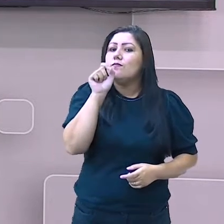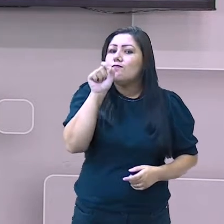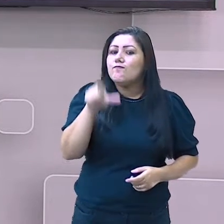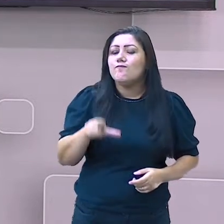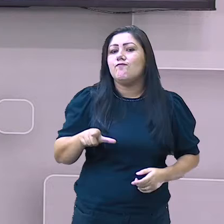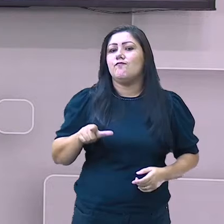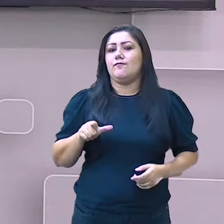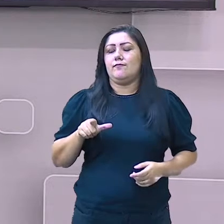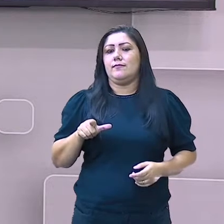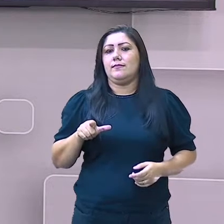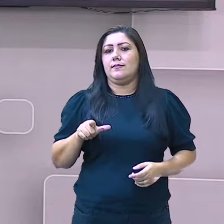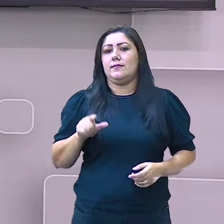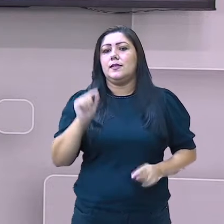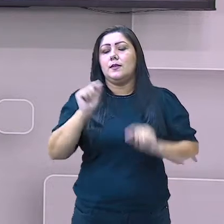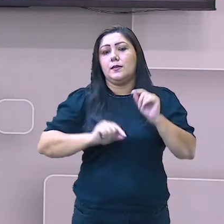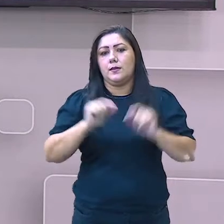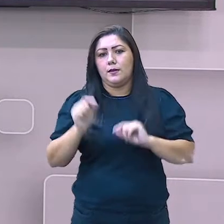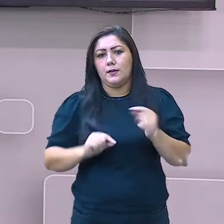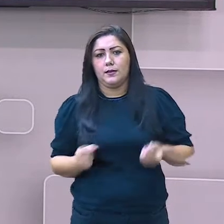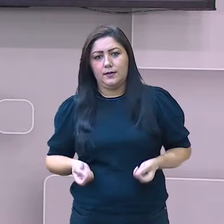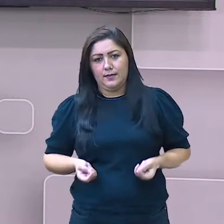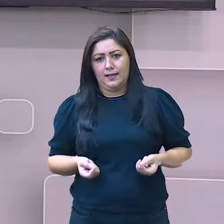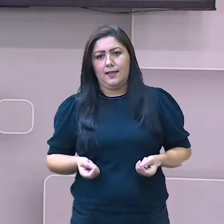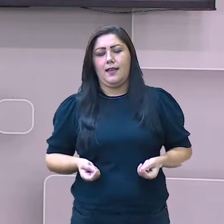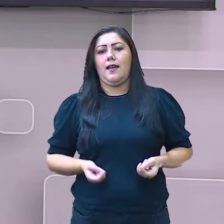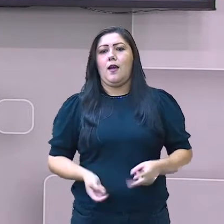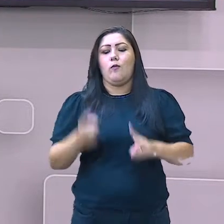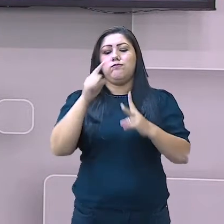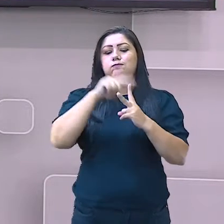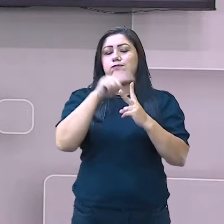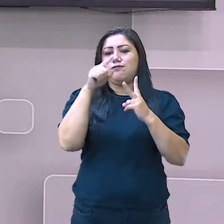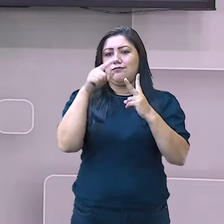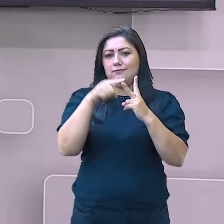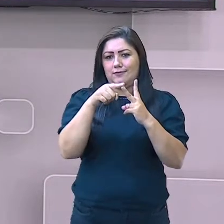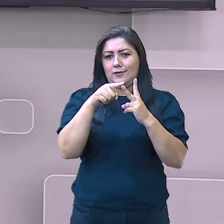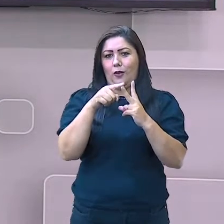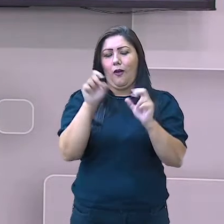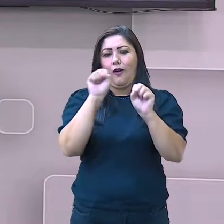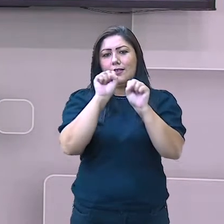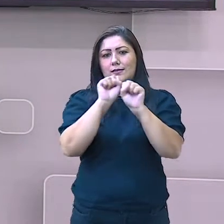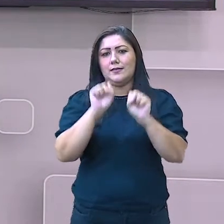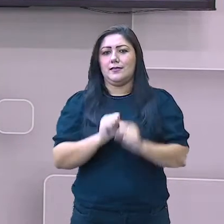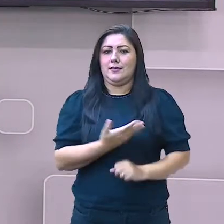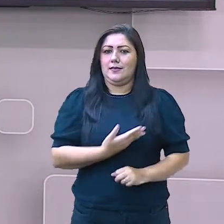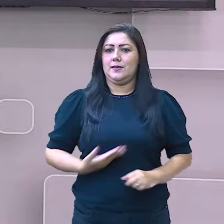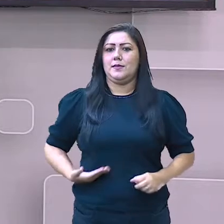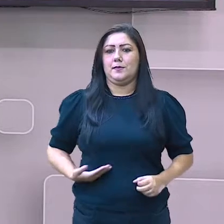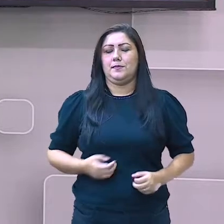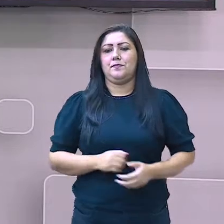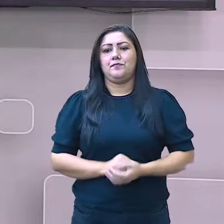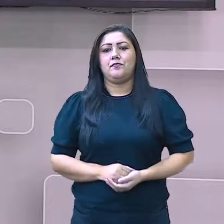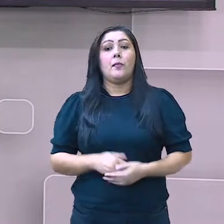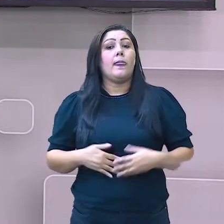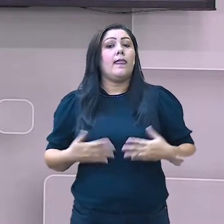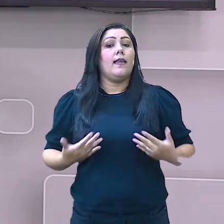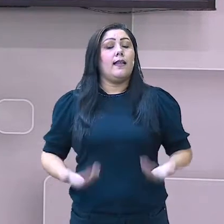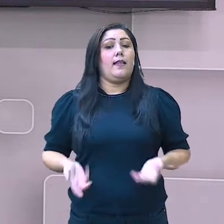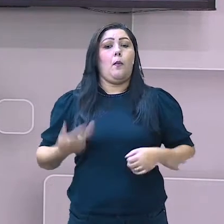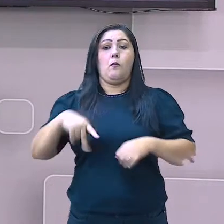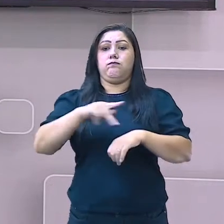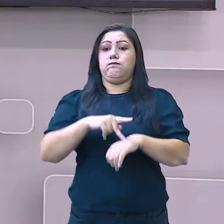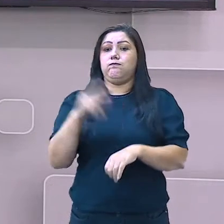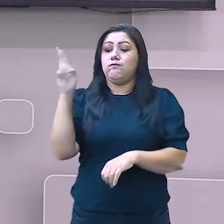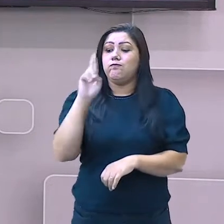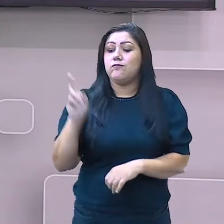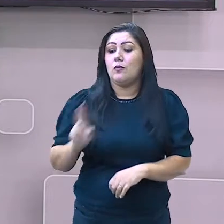o comunismo e o socialismo. Combinado? Bom, a Rússia é o maior país do mundo